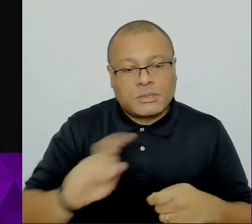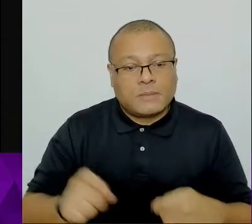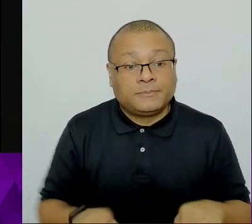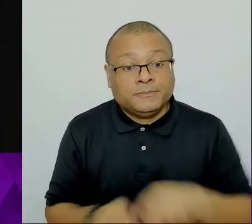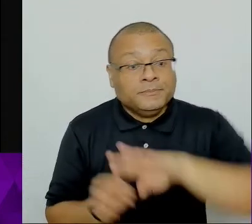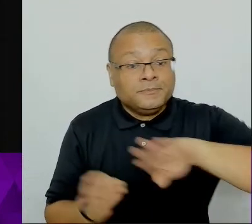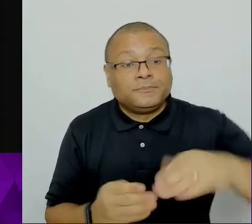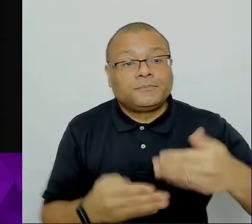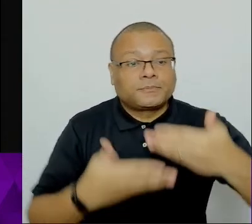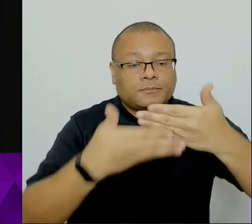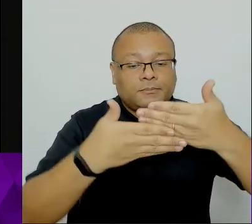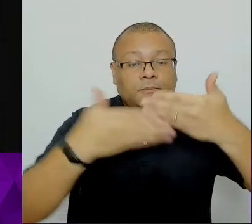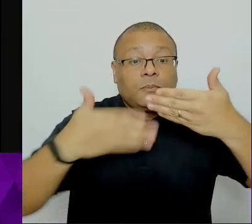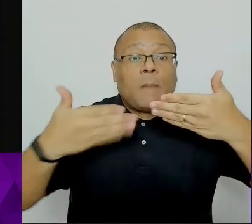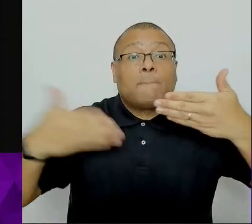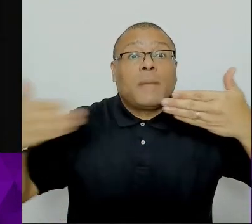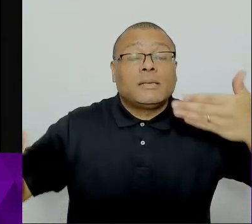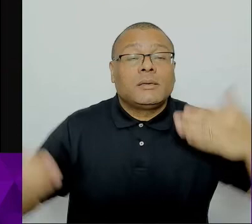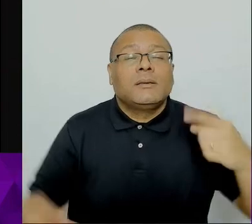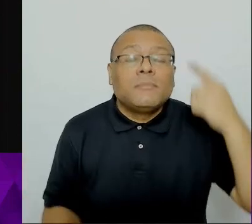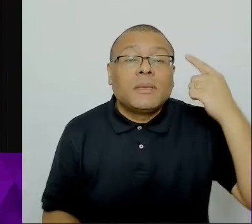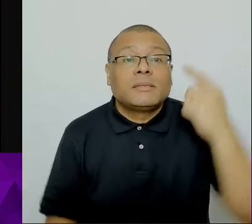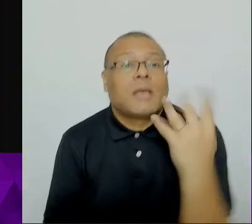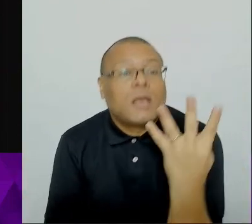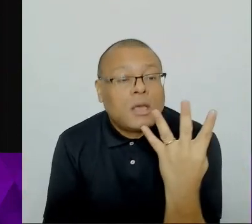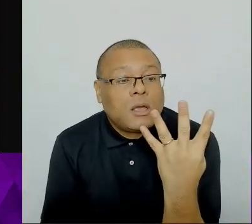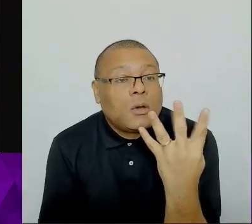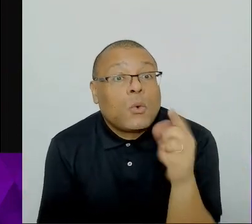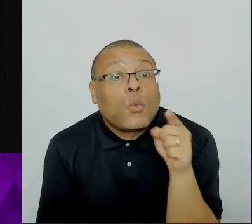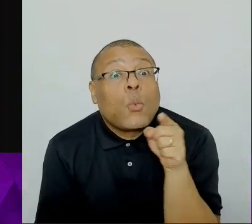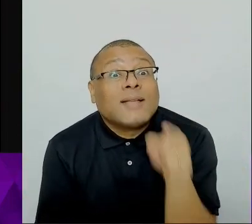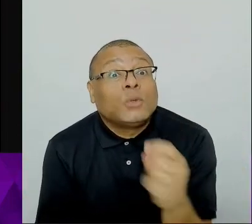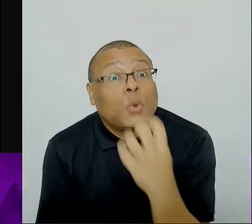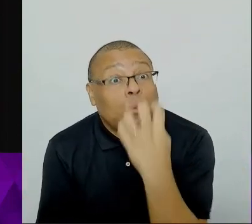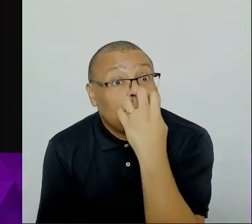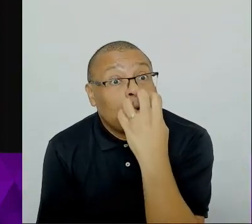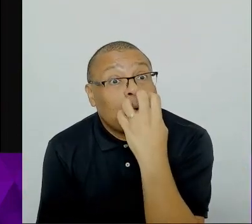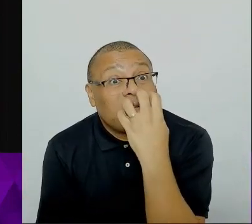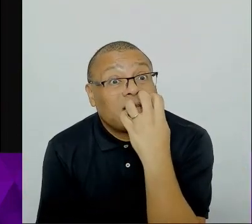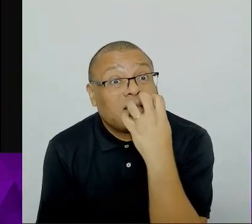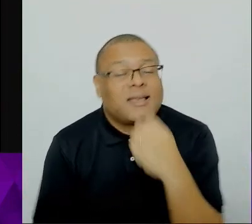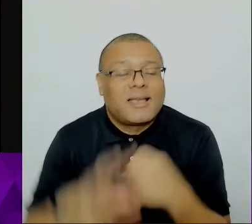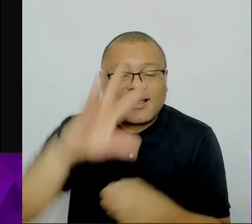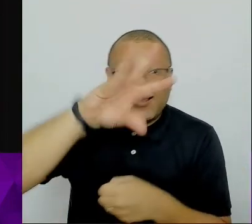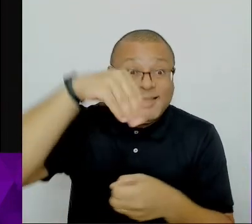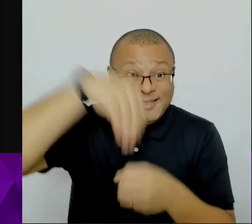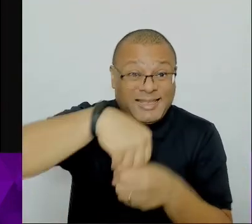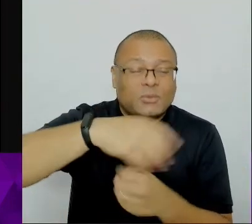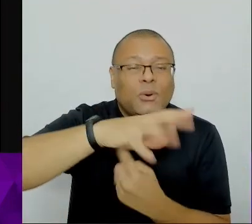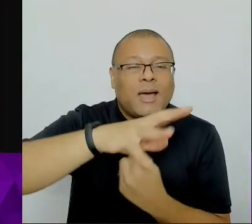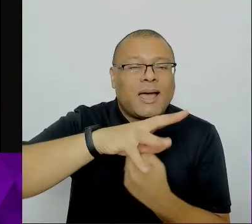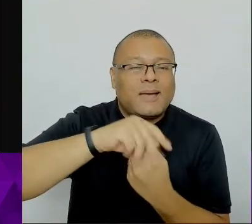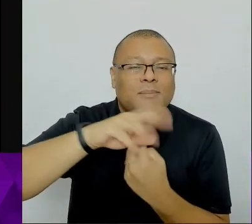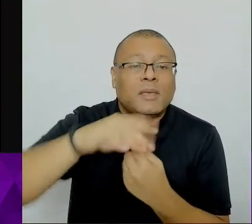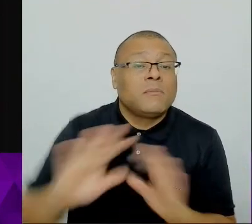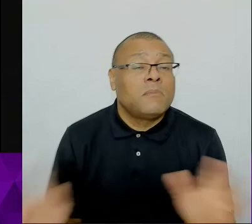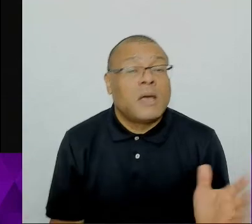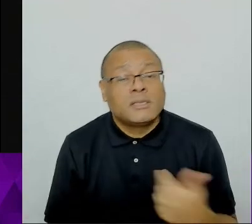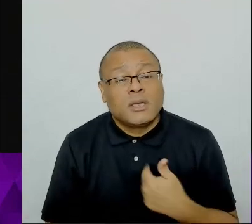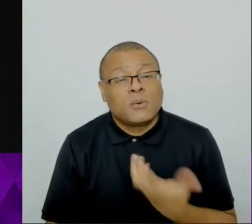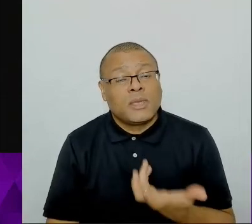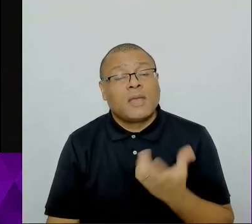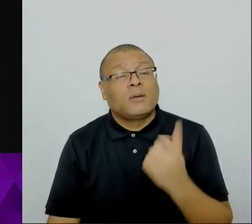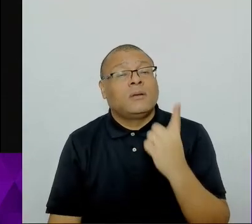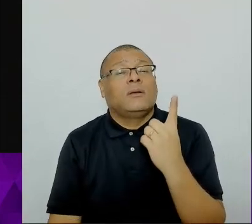paginação. Imagina que eu tenho sei lá, 1.000 cães dentro da minha API. Mas eu como cliente, quero